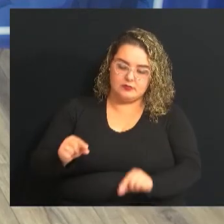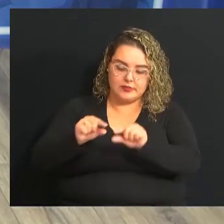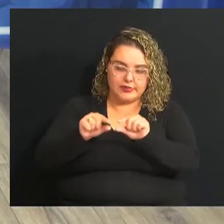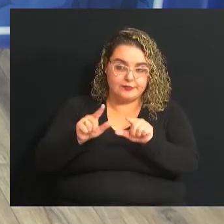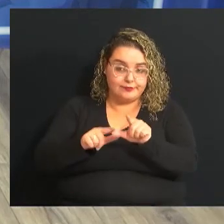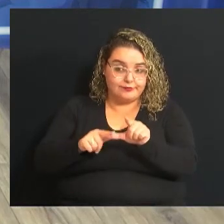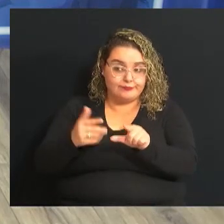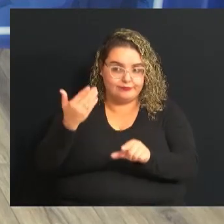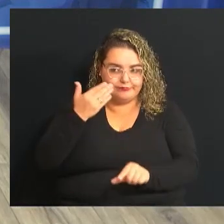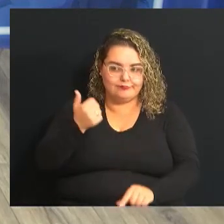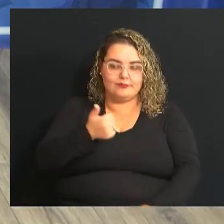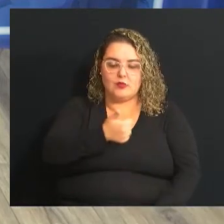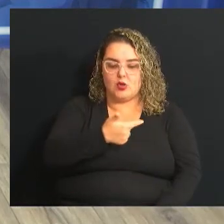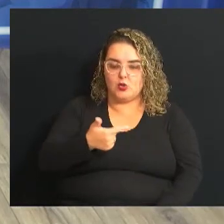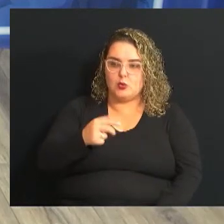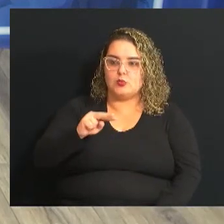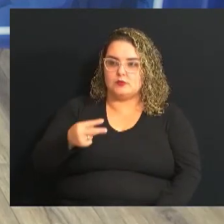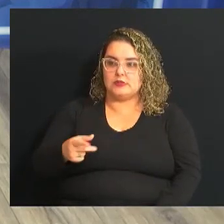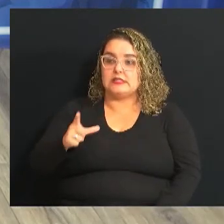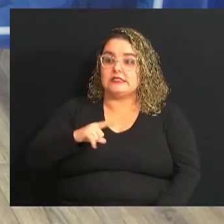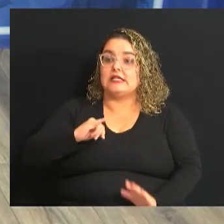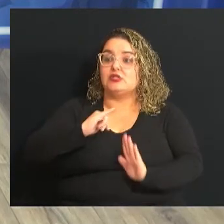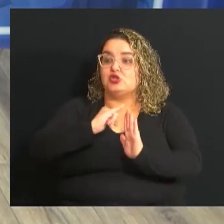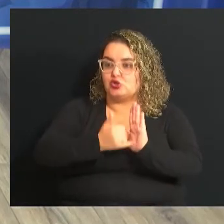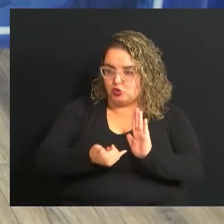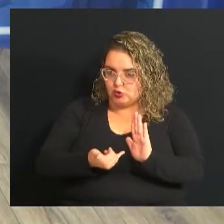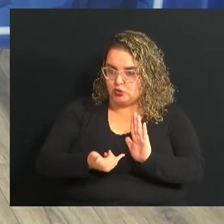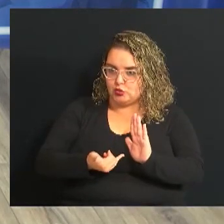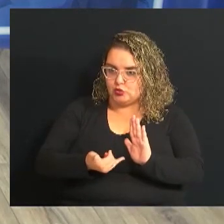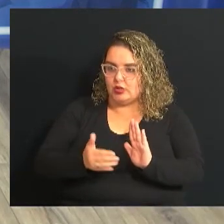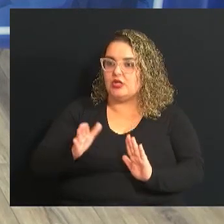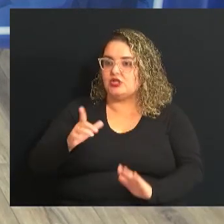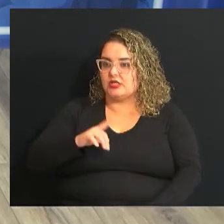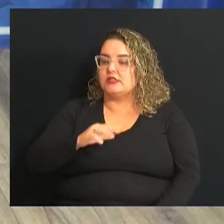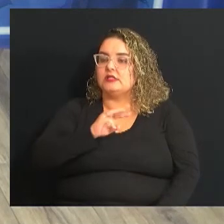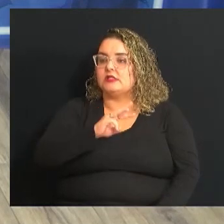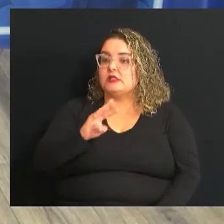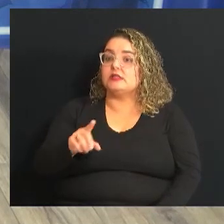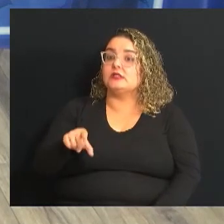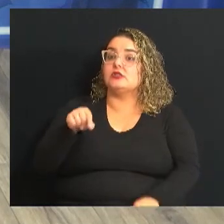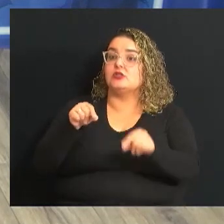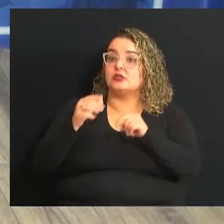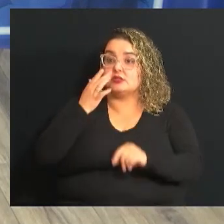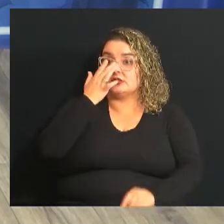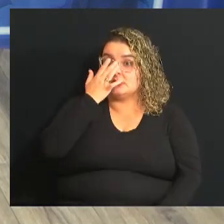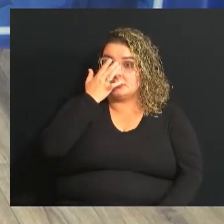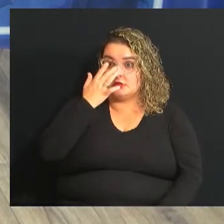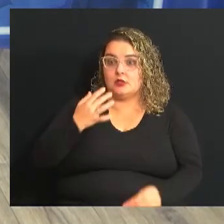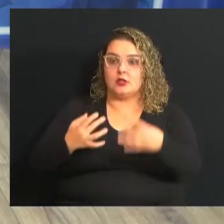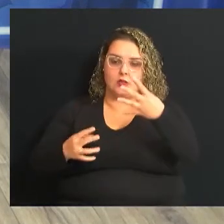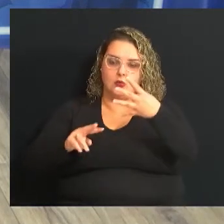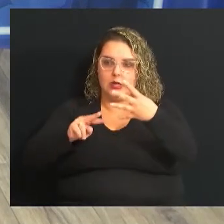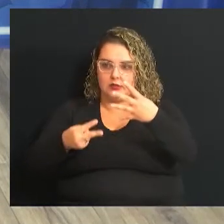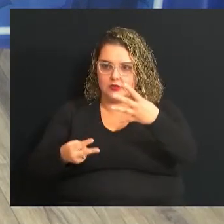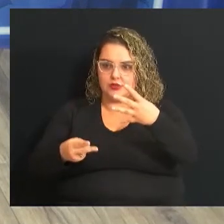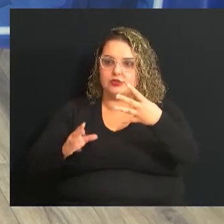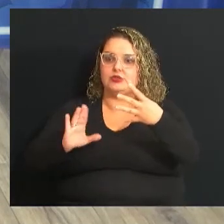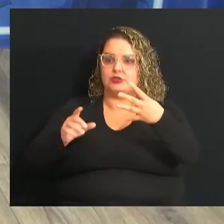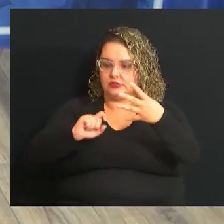e temos os imunossuprimidos, que a gente sabe que a vacina também, o organismo deles não consegue fabricar adequadamente os